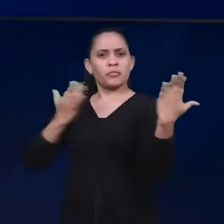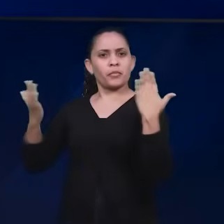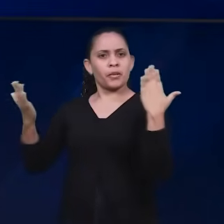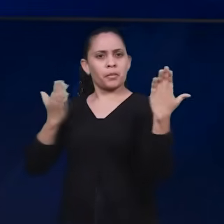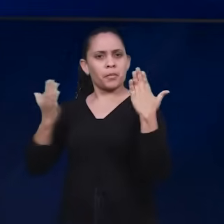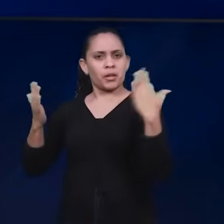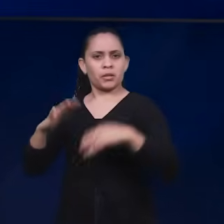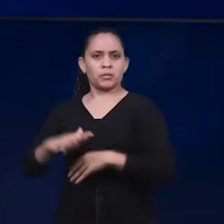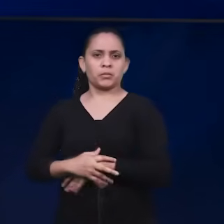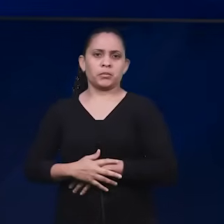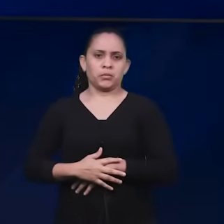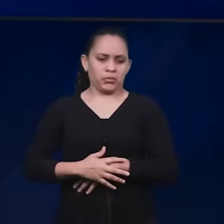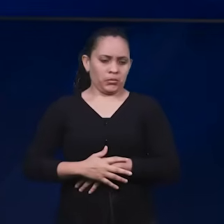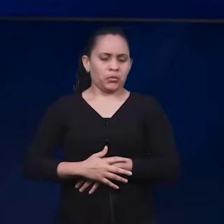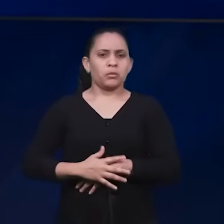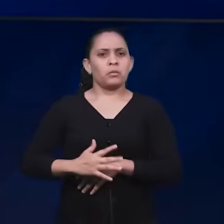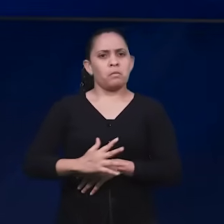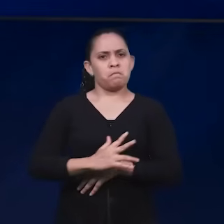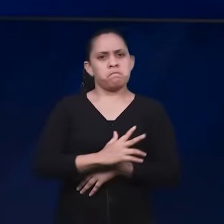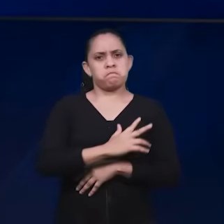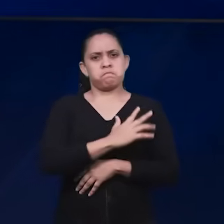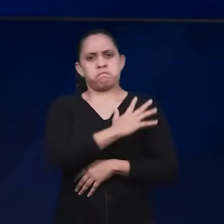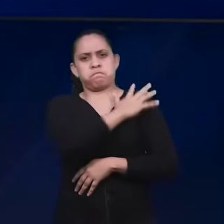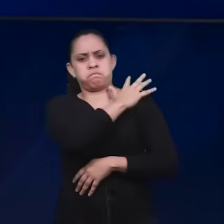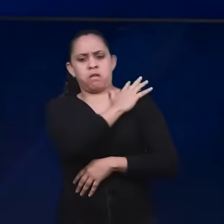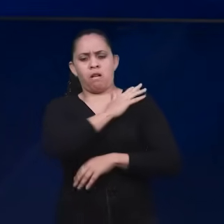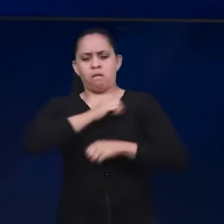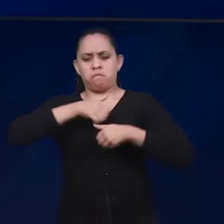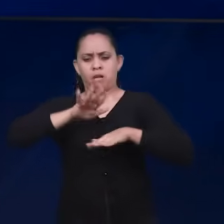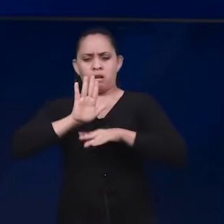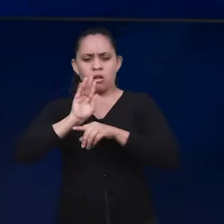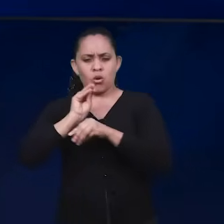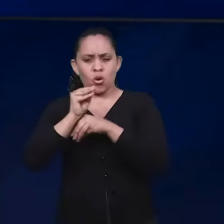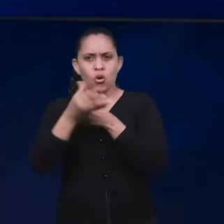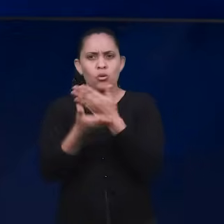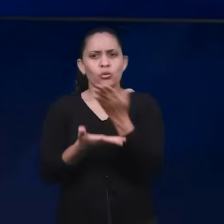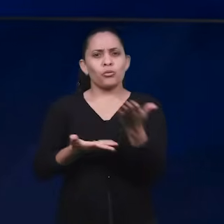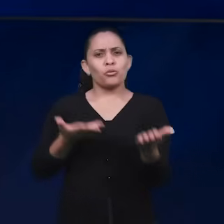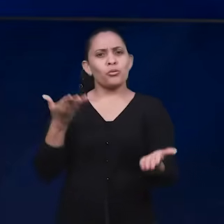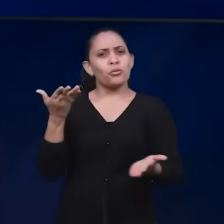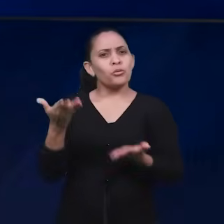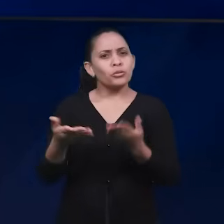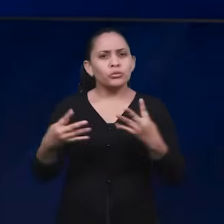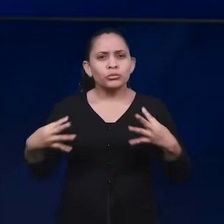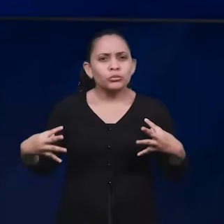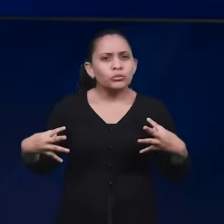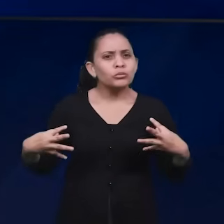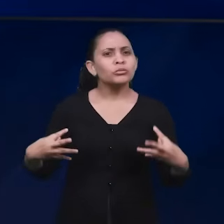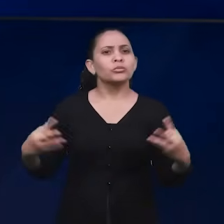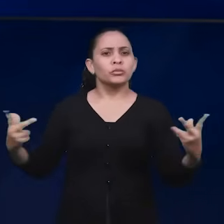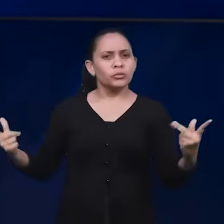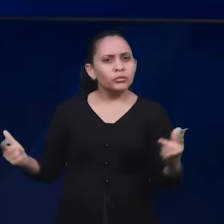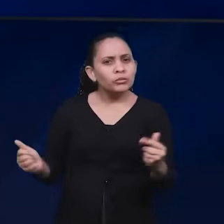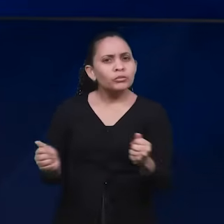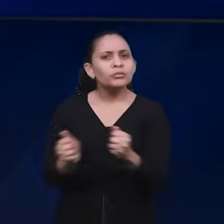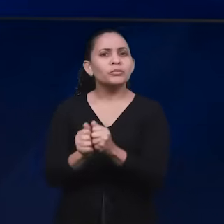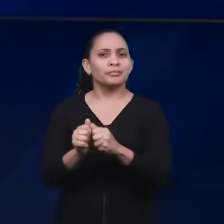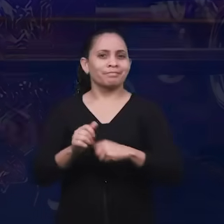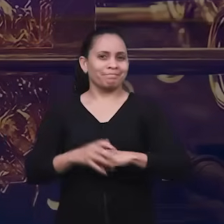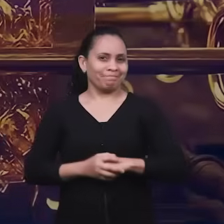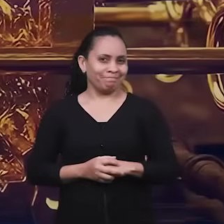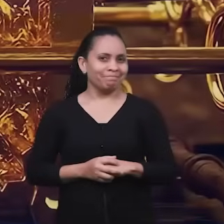te guarda não dormirá. Dia e noite Jesus guarda o seu aprisco e aqueles que fazem parte do